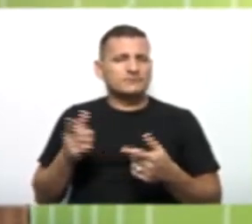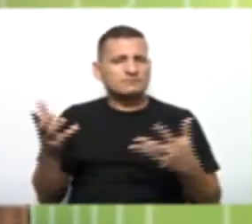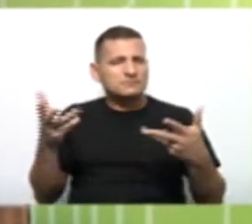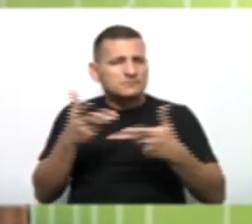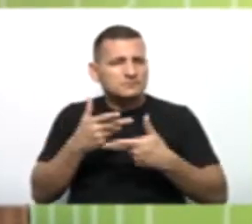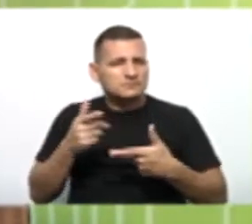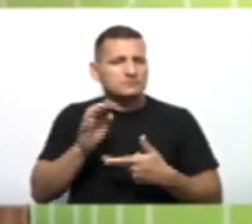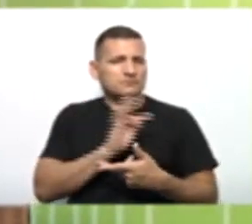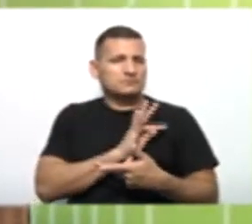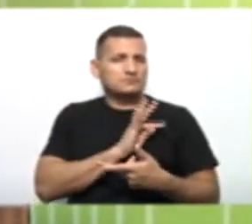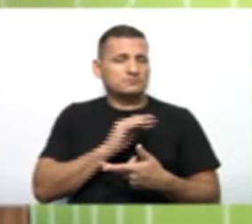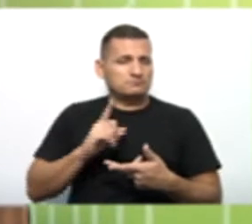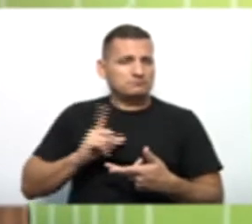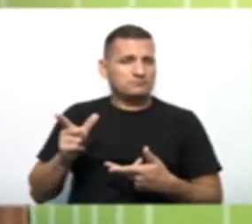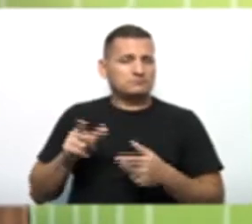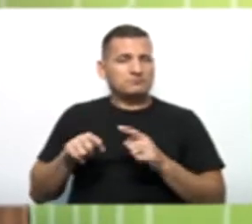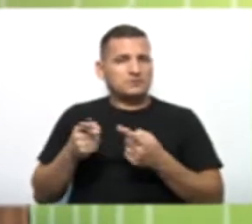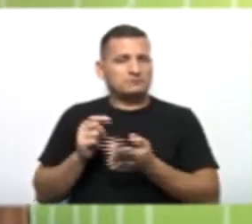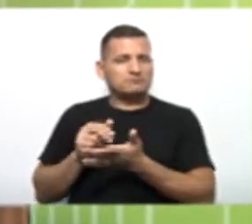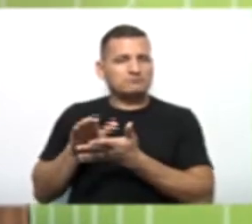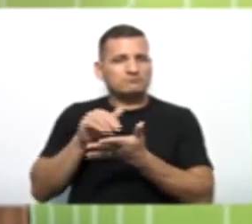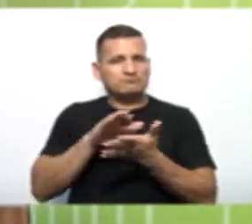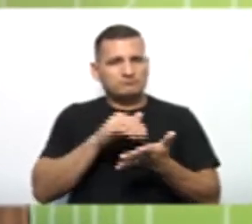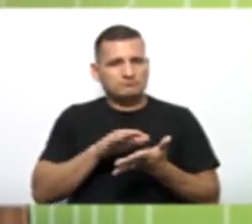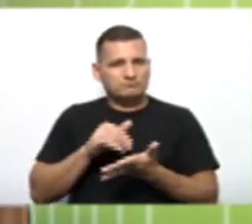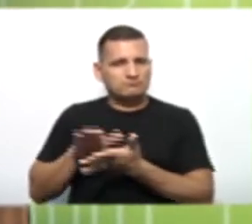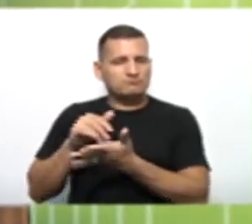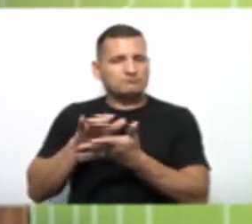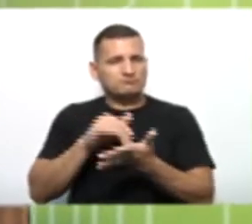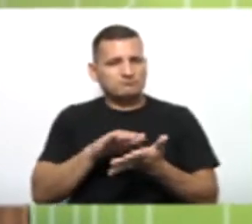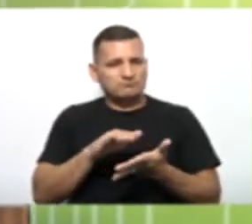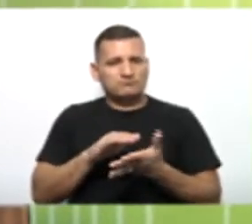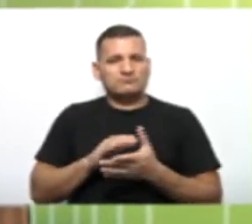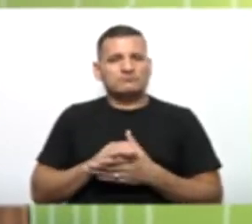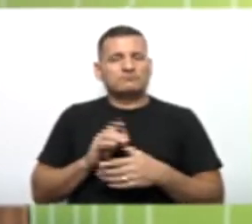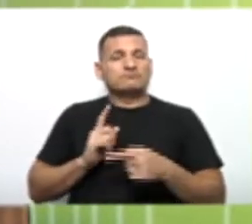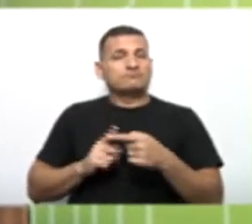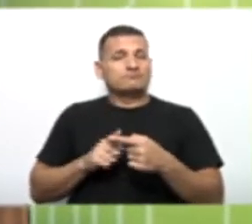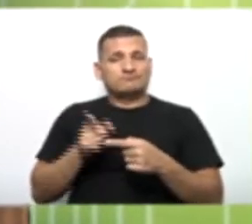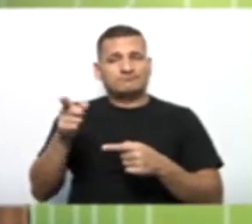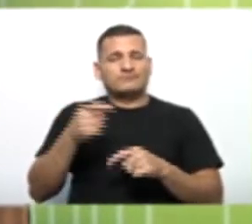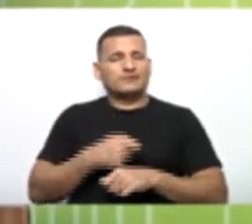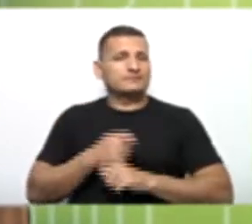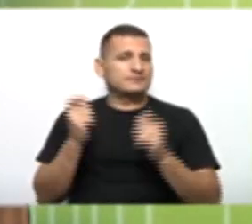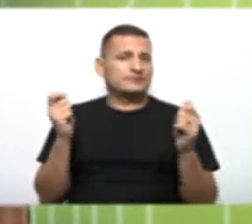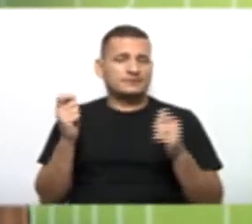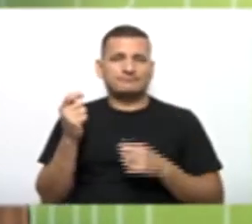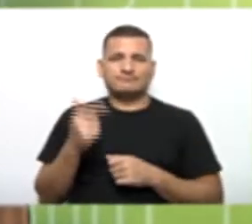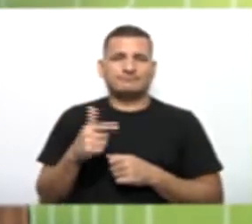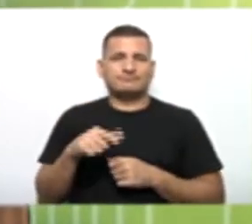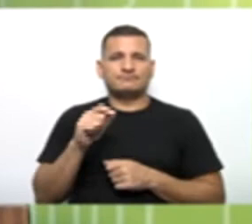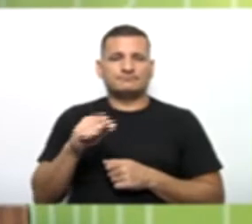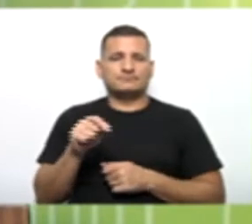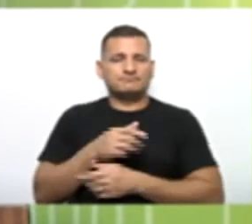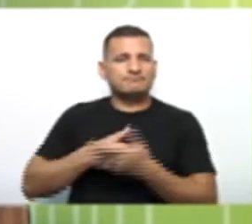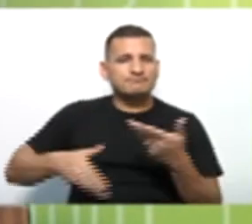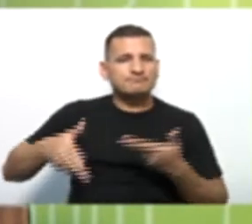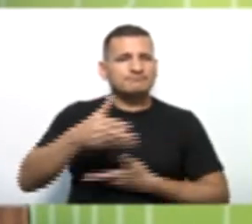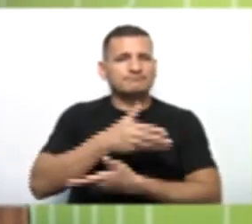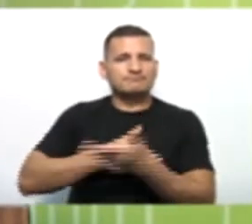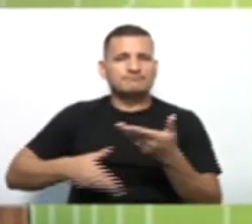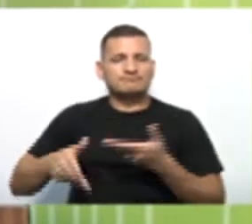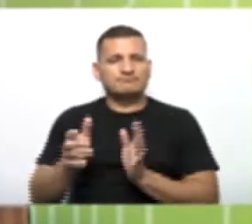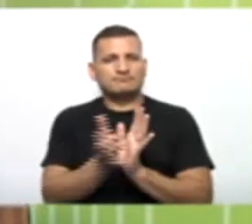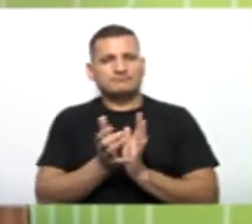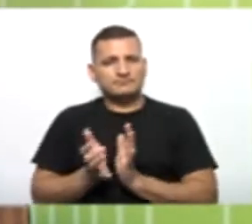habilidade técnica que eles possui eles estão sendo demitidos pela incapacidade de conviver coletivamente